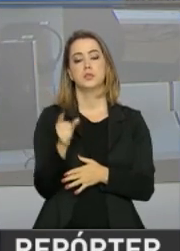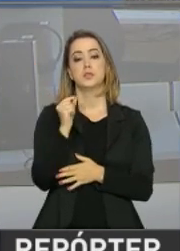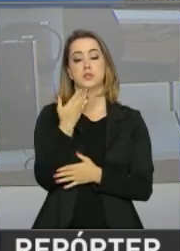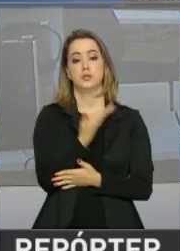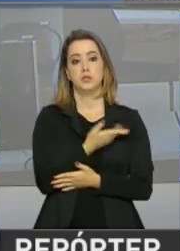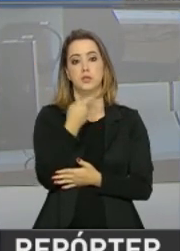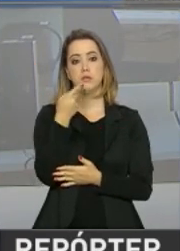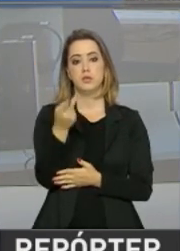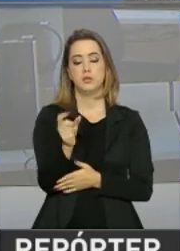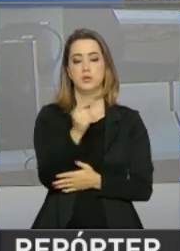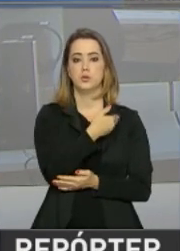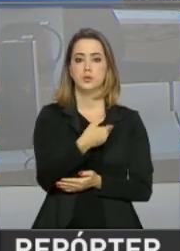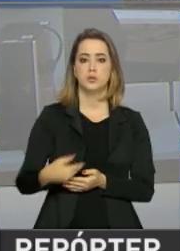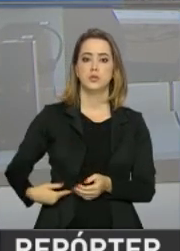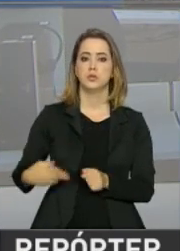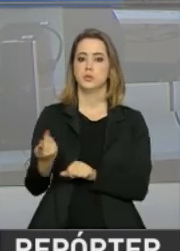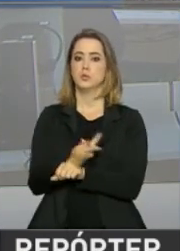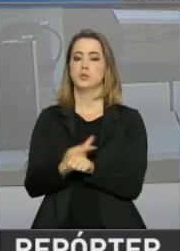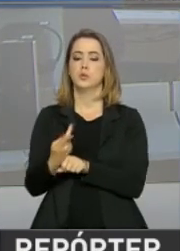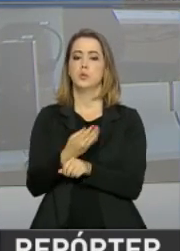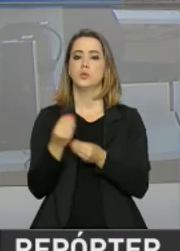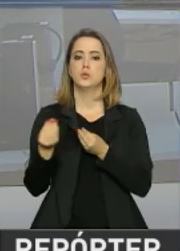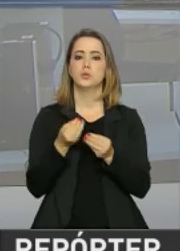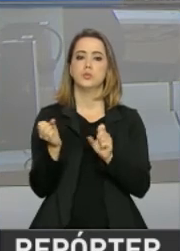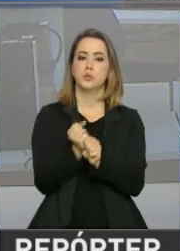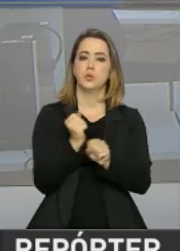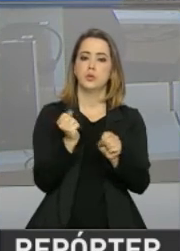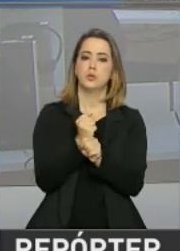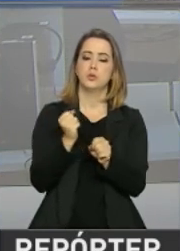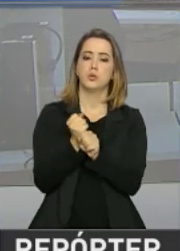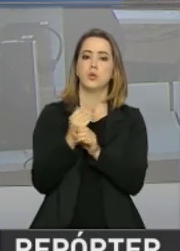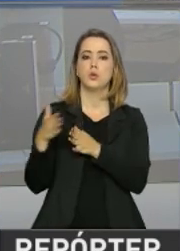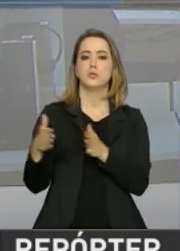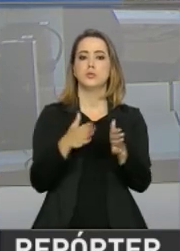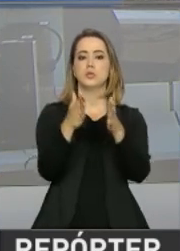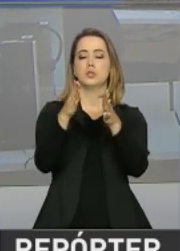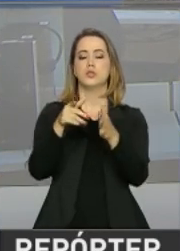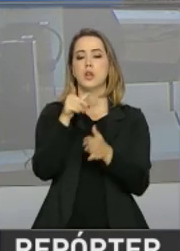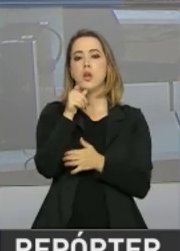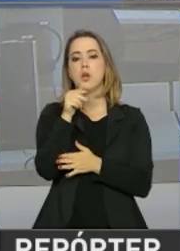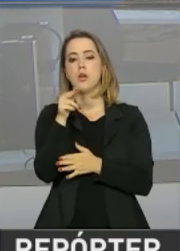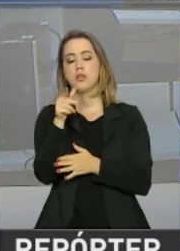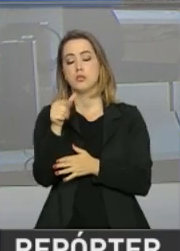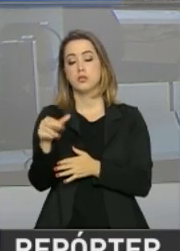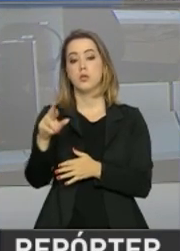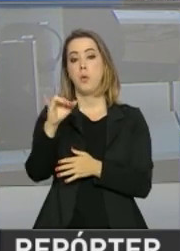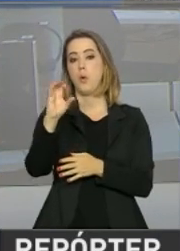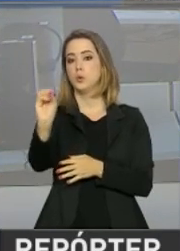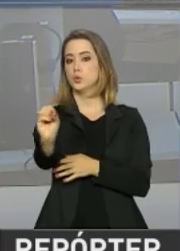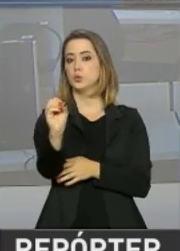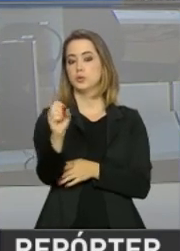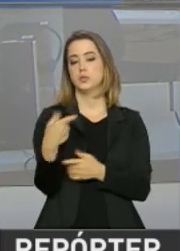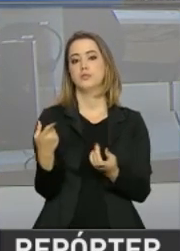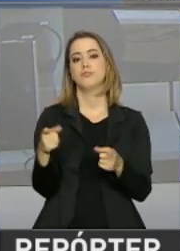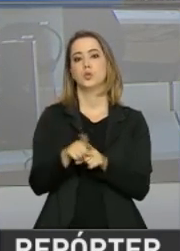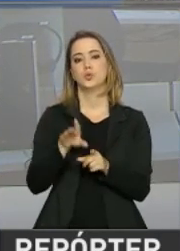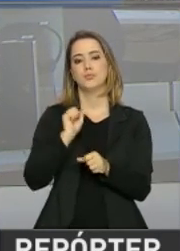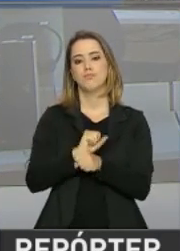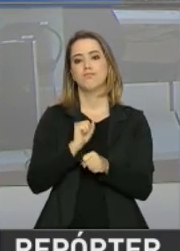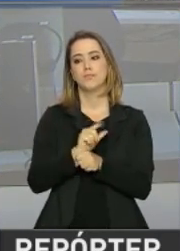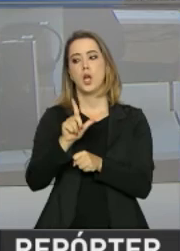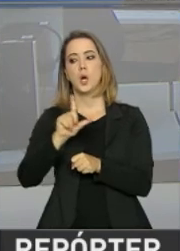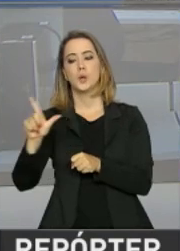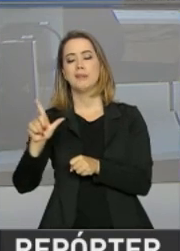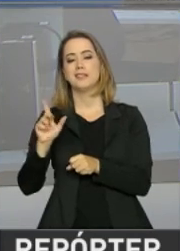segundo ele o governo busca soluções para seguir com as obras da transposição do rio são francisco o trecho leste está paralisado há mais de